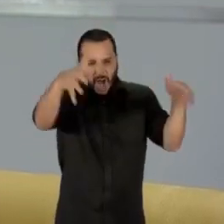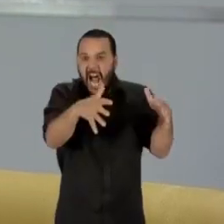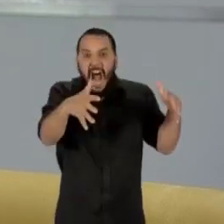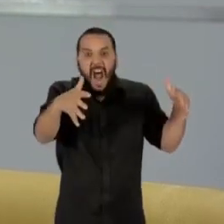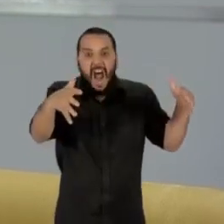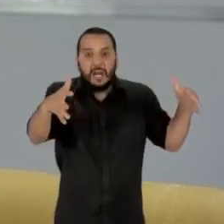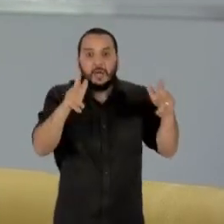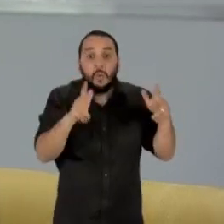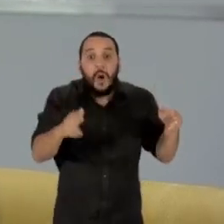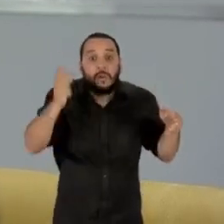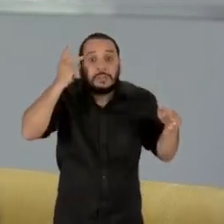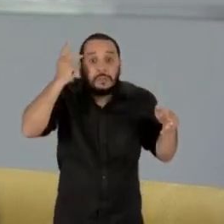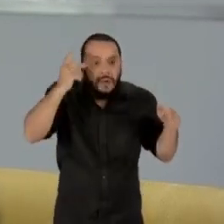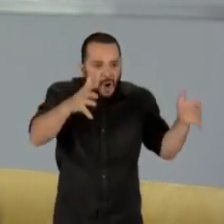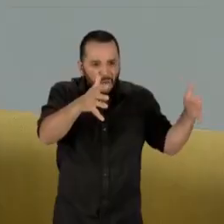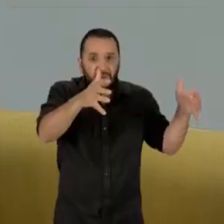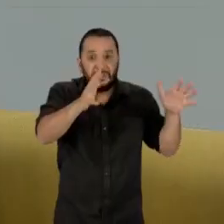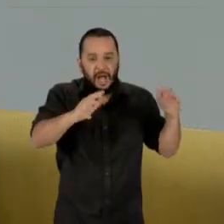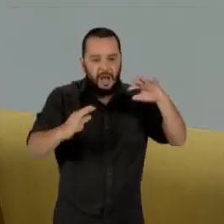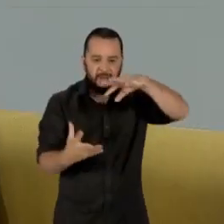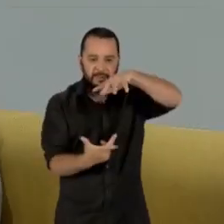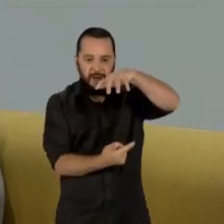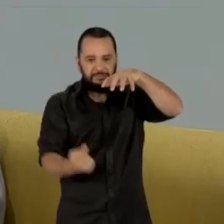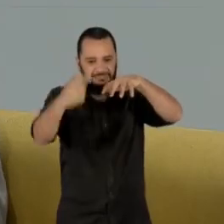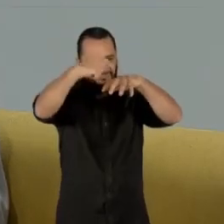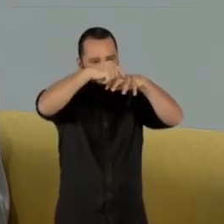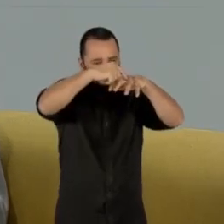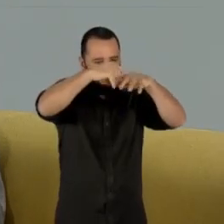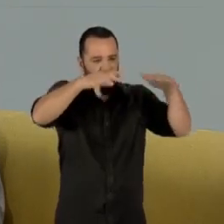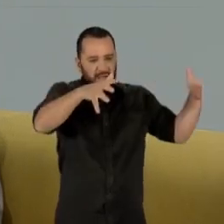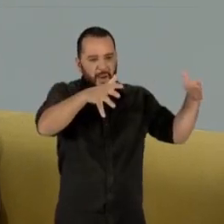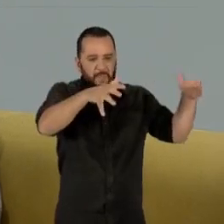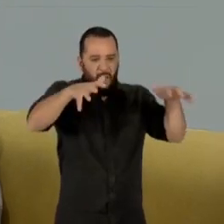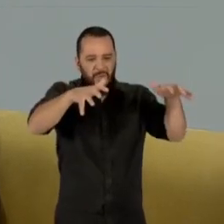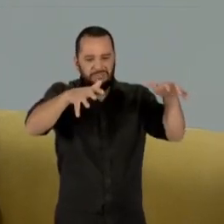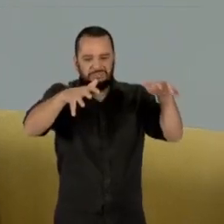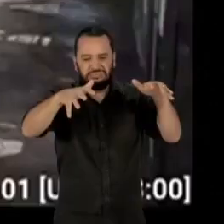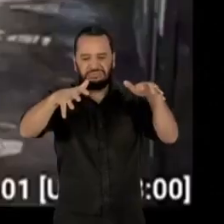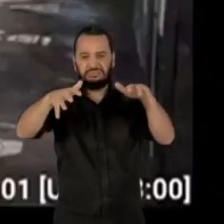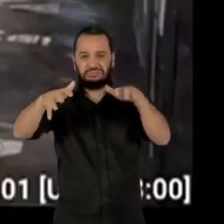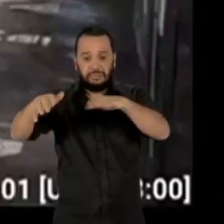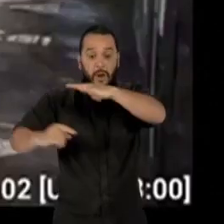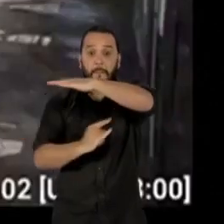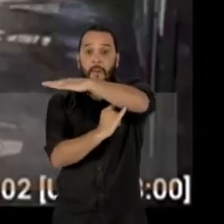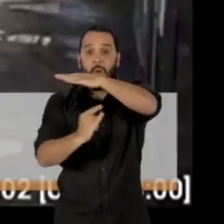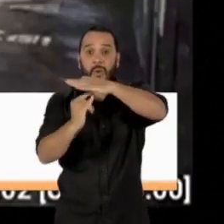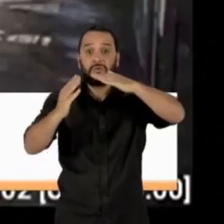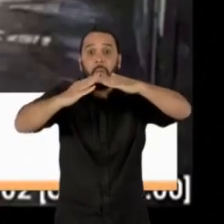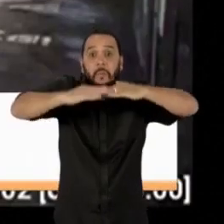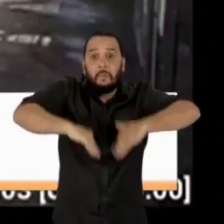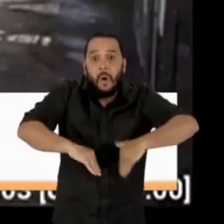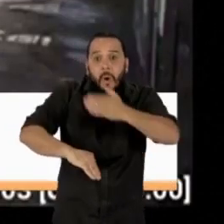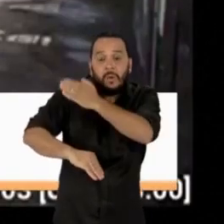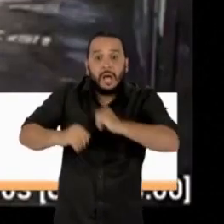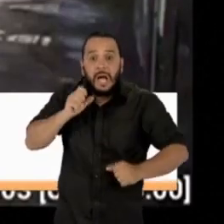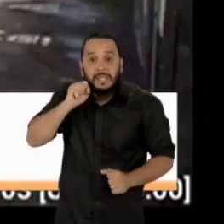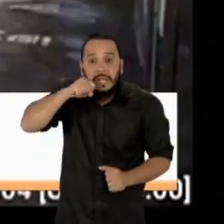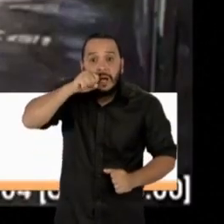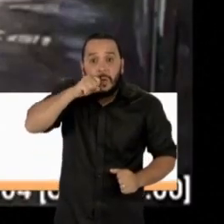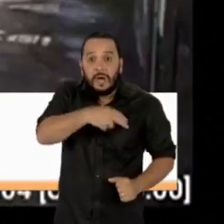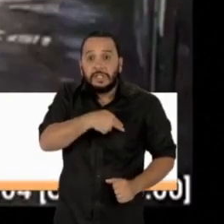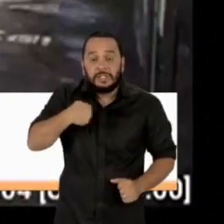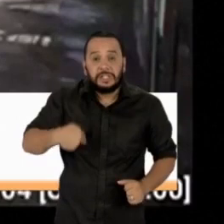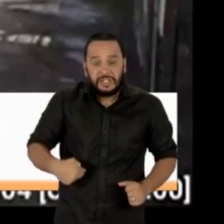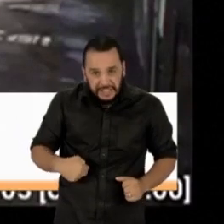desprende na antártica ea ponte que desabou e taiwan em estrutura e o caminhão caíram sobre a área de